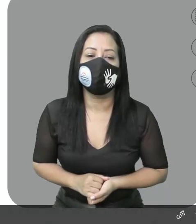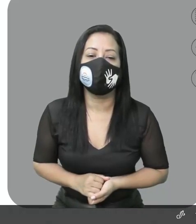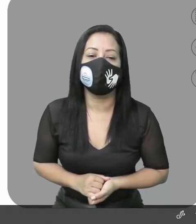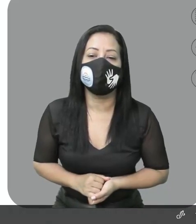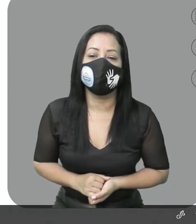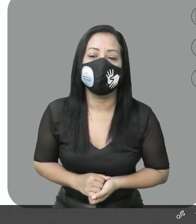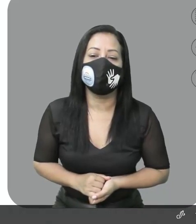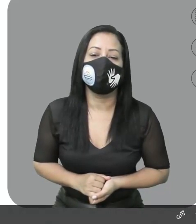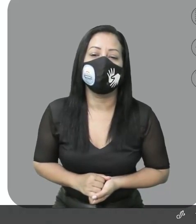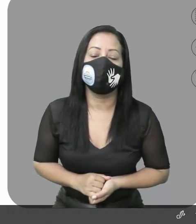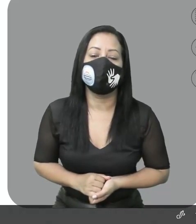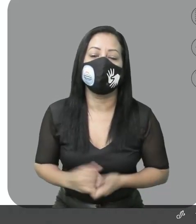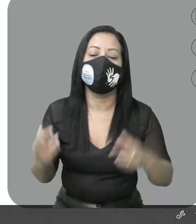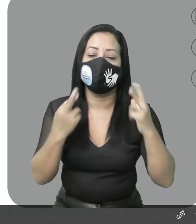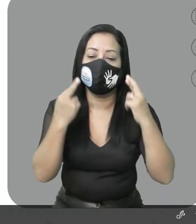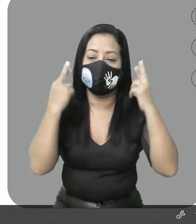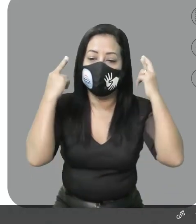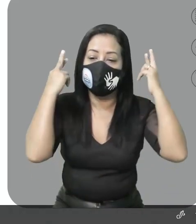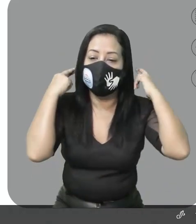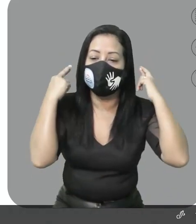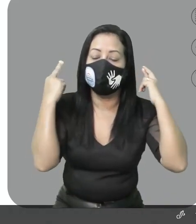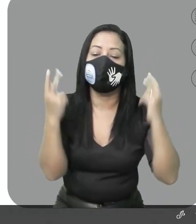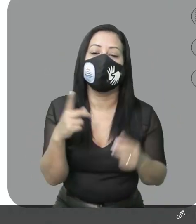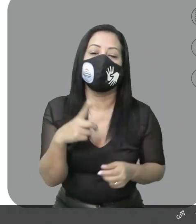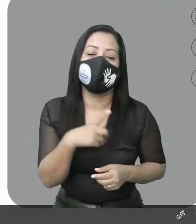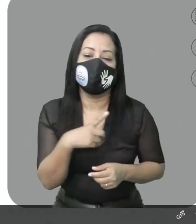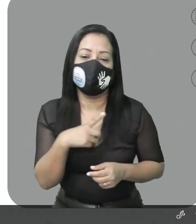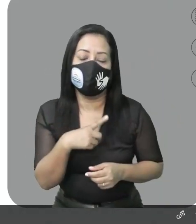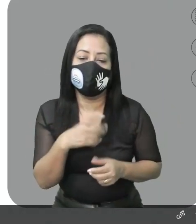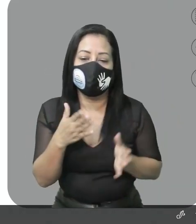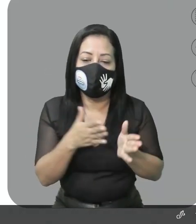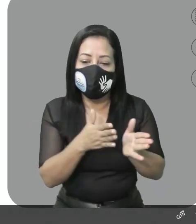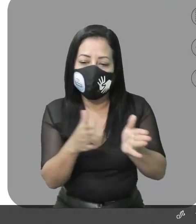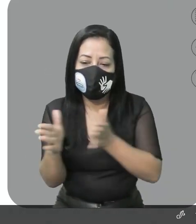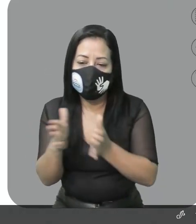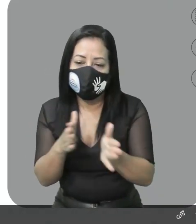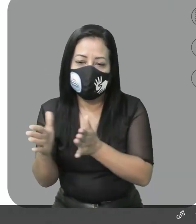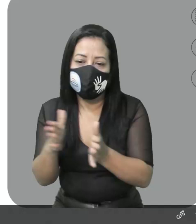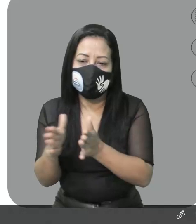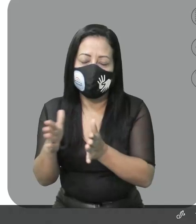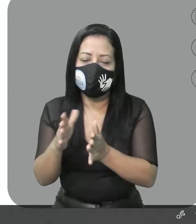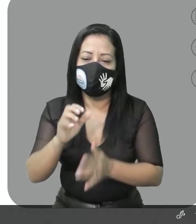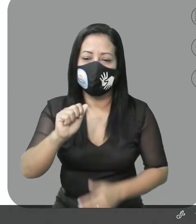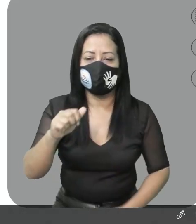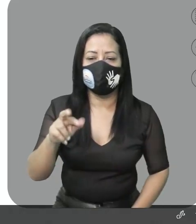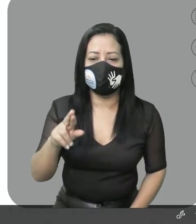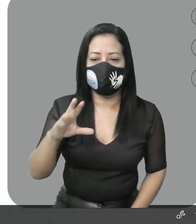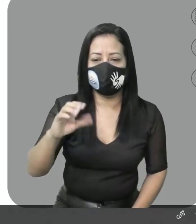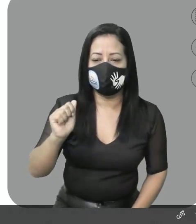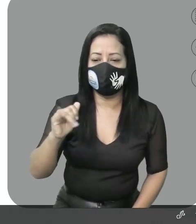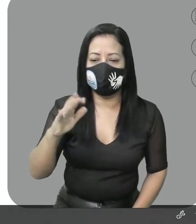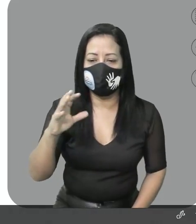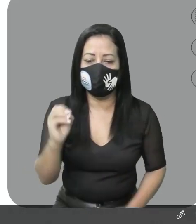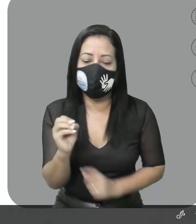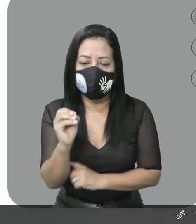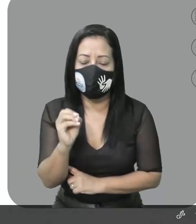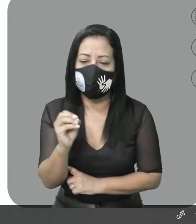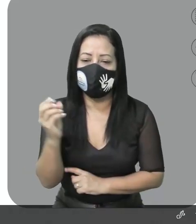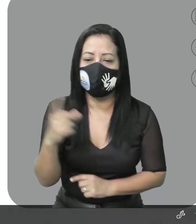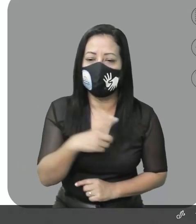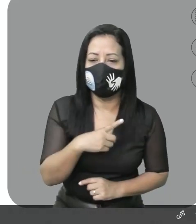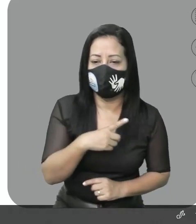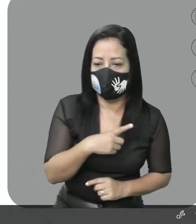pelo período arcaico, que é uma antiga autonomia aí. Nós temos a